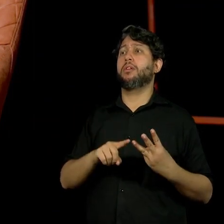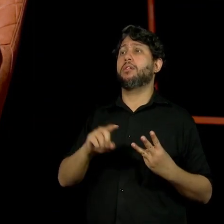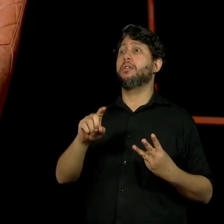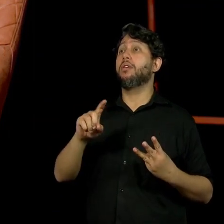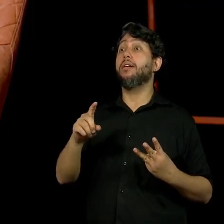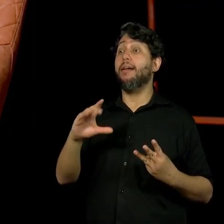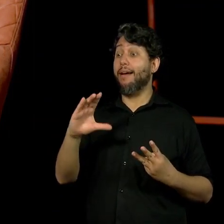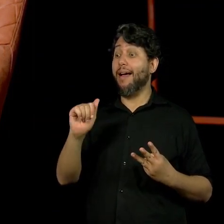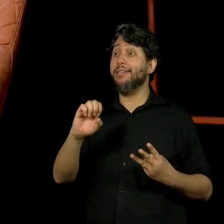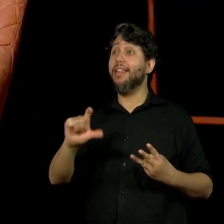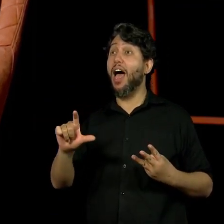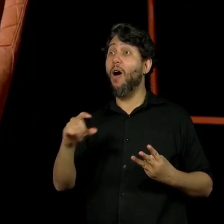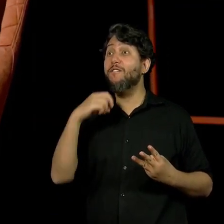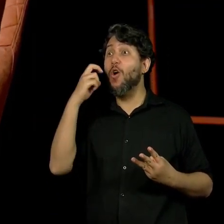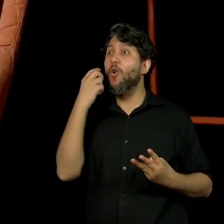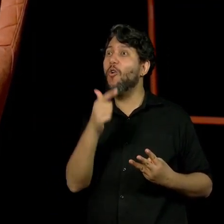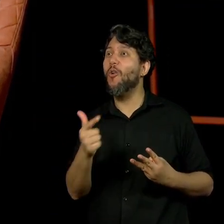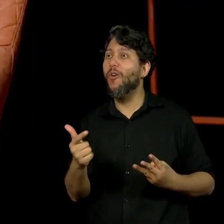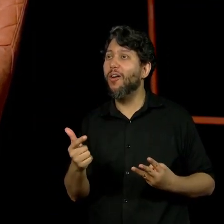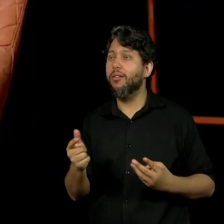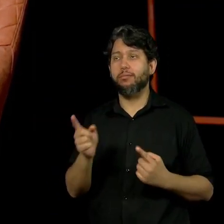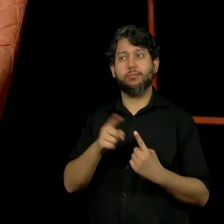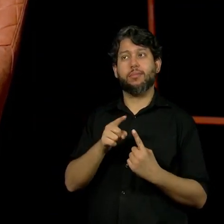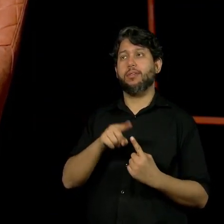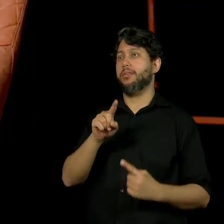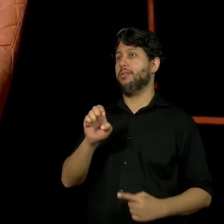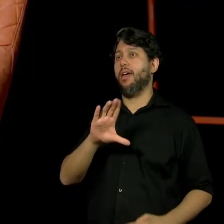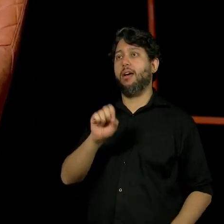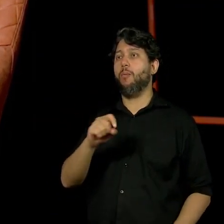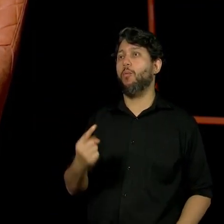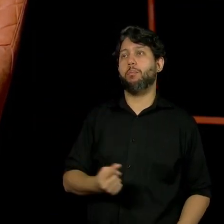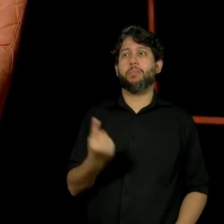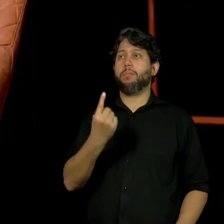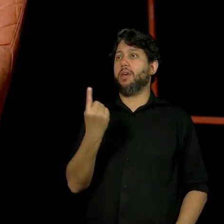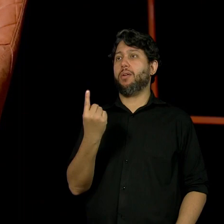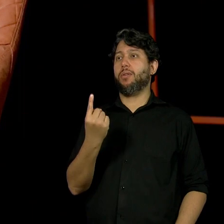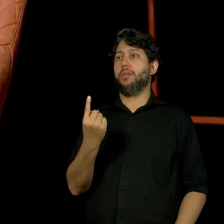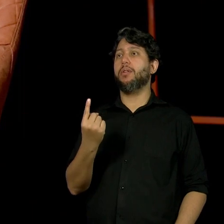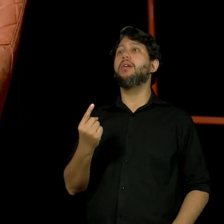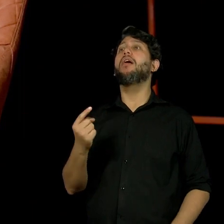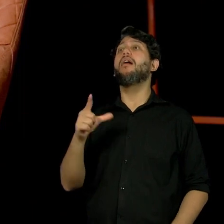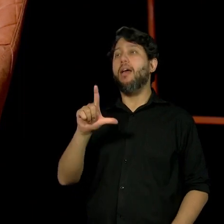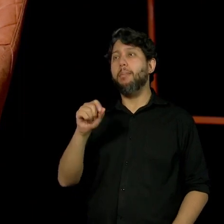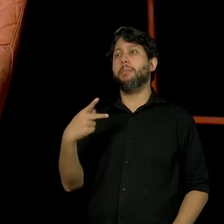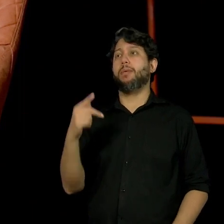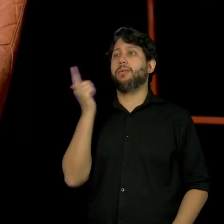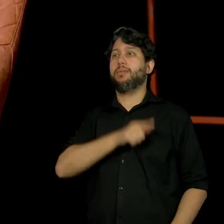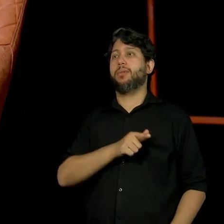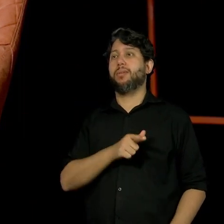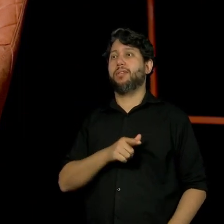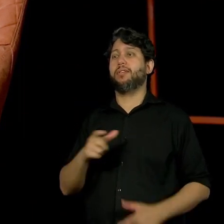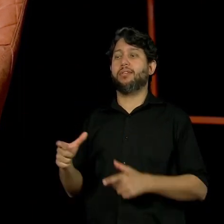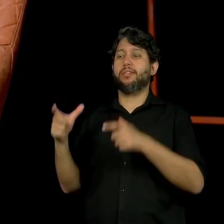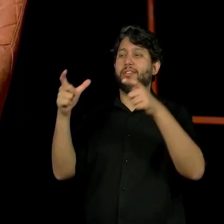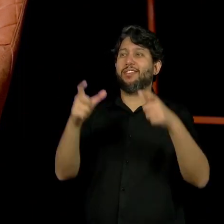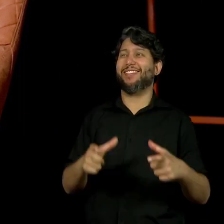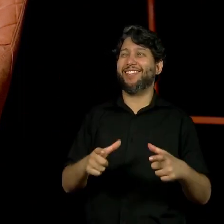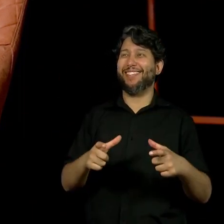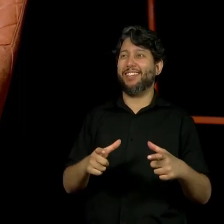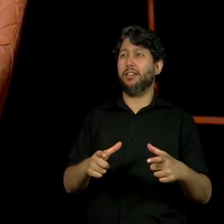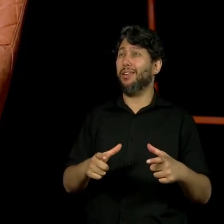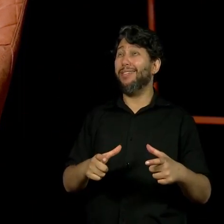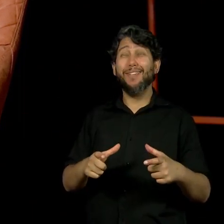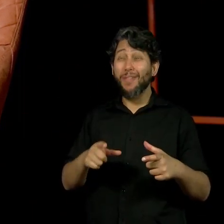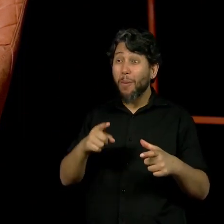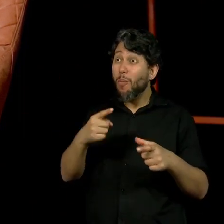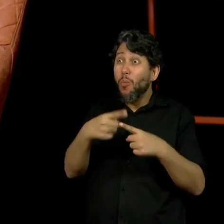Sem Vergonha. O Zeca foi o primeiro a ter sair com o seu LP. Saiu LP do Zeca estourou